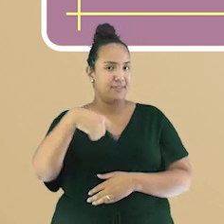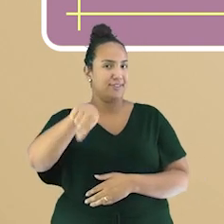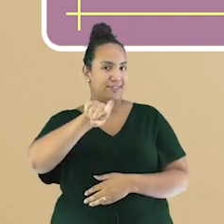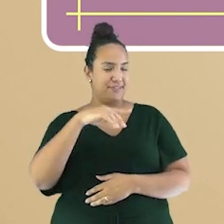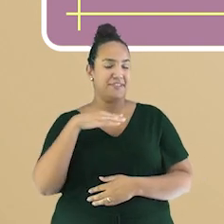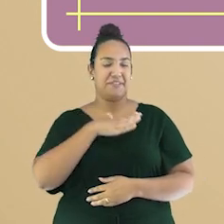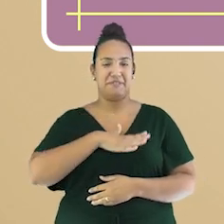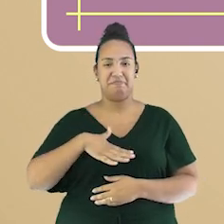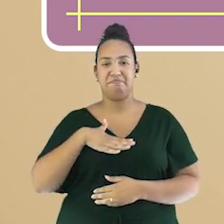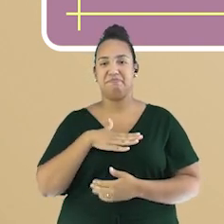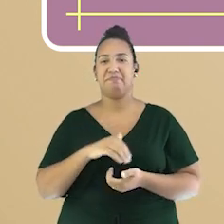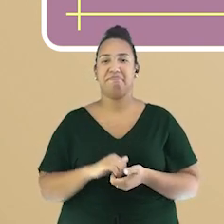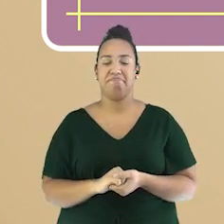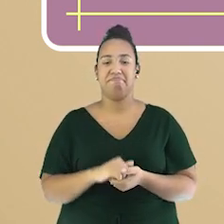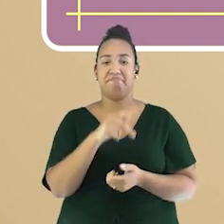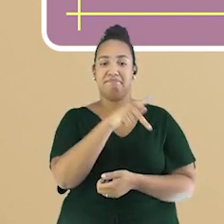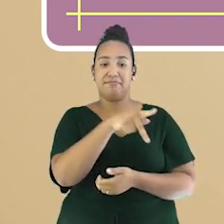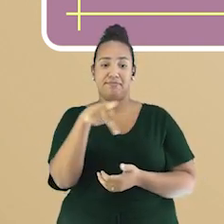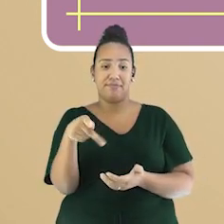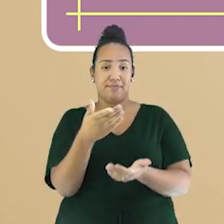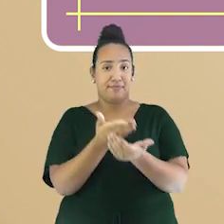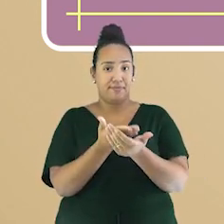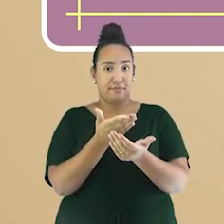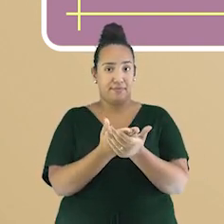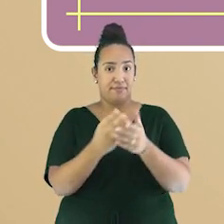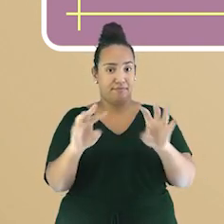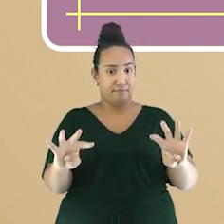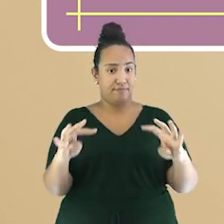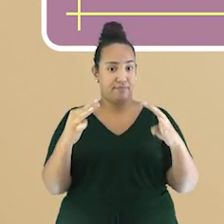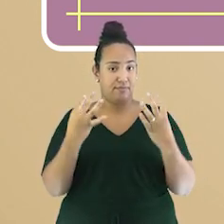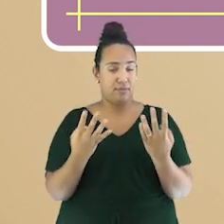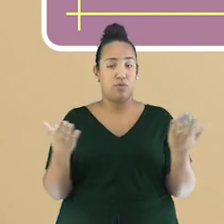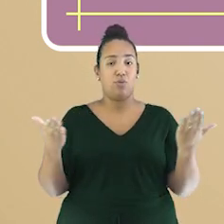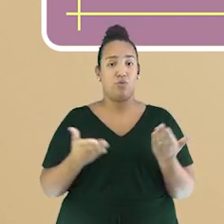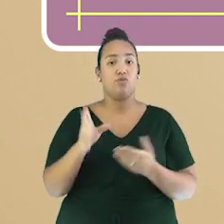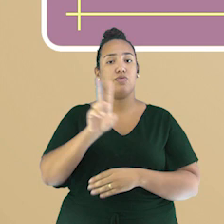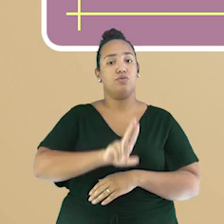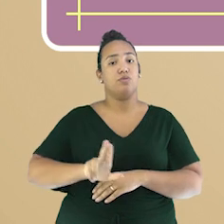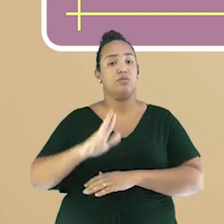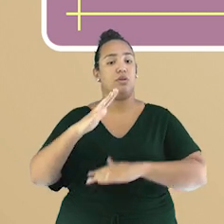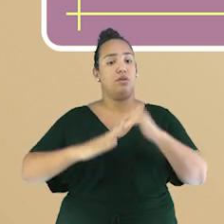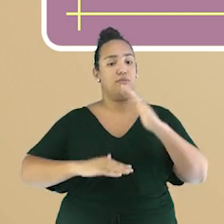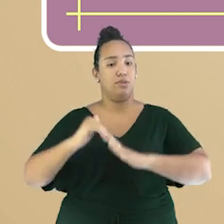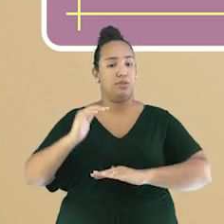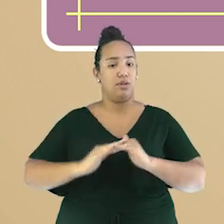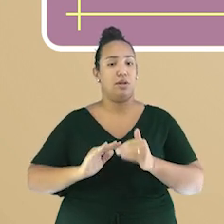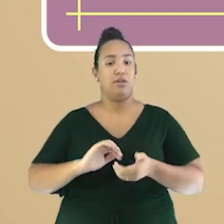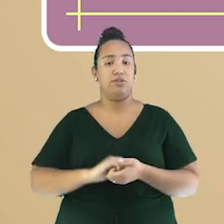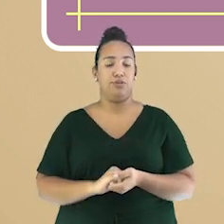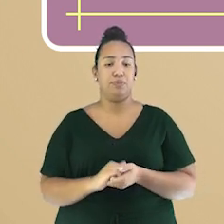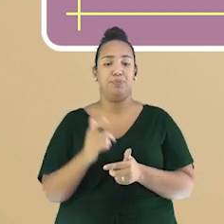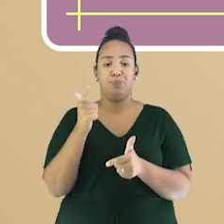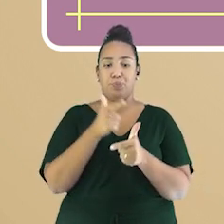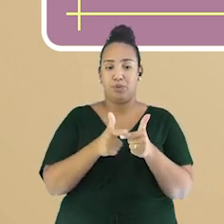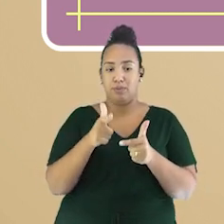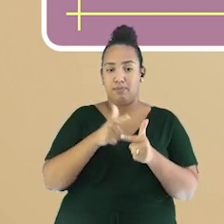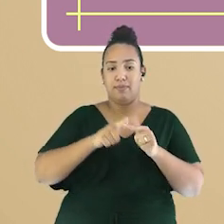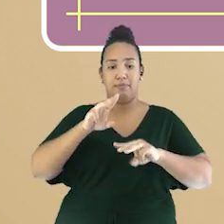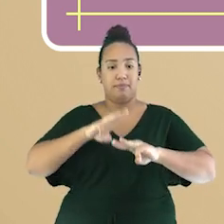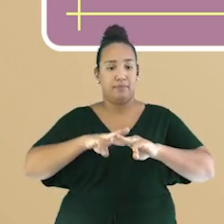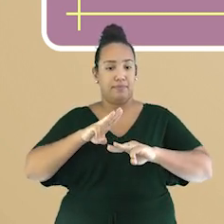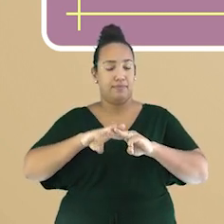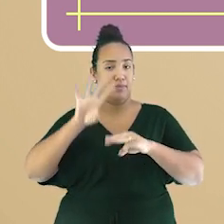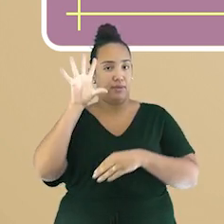E para os professores que estão nos assistindo, iremos trabalhar hoje com a habilidade que é resolver e